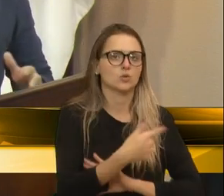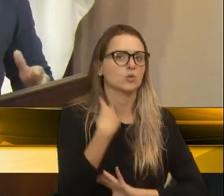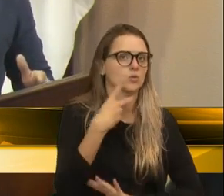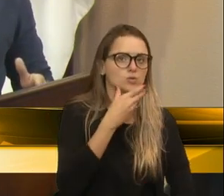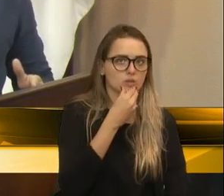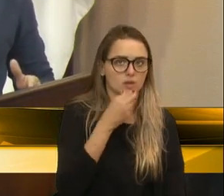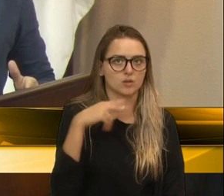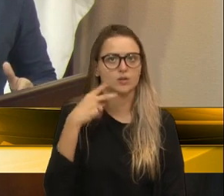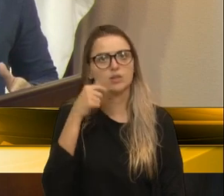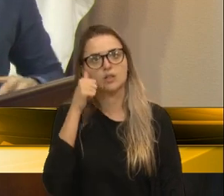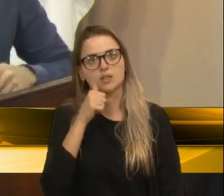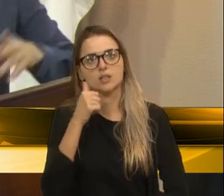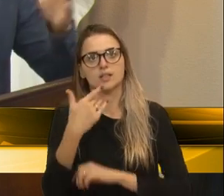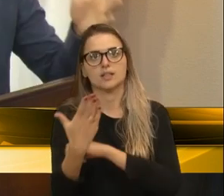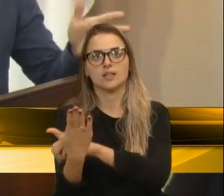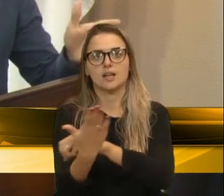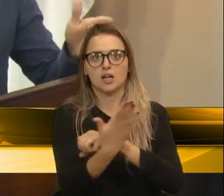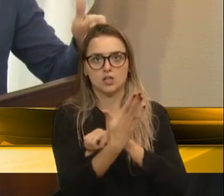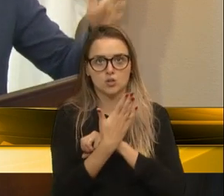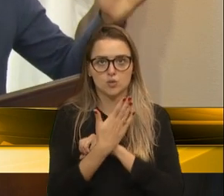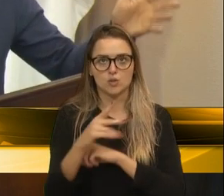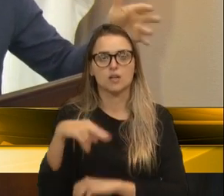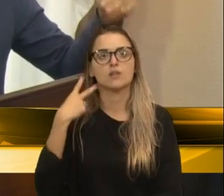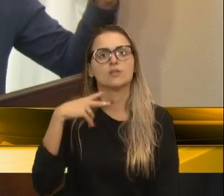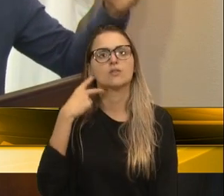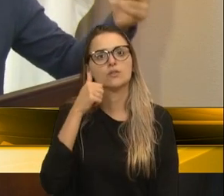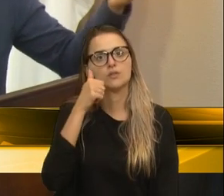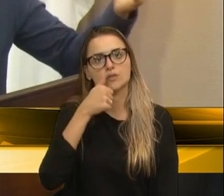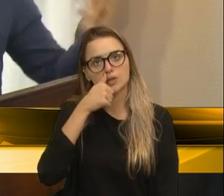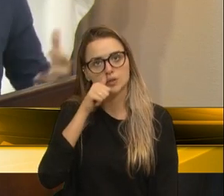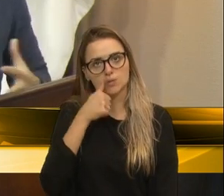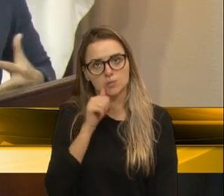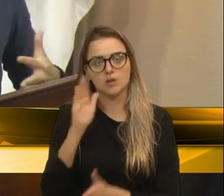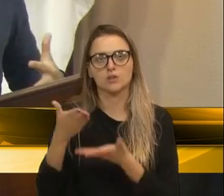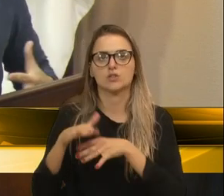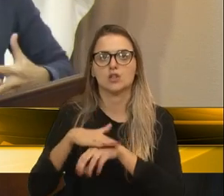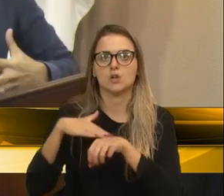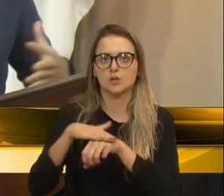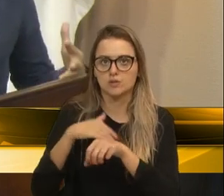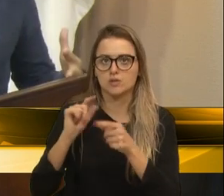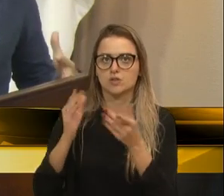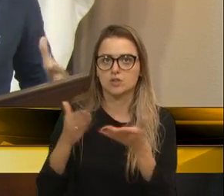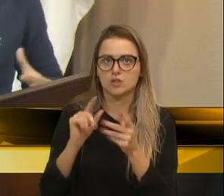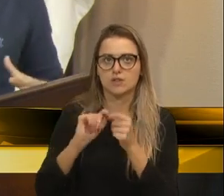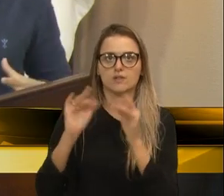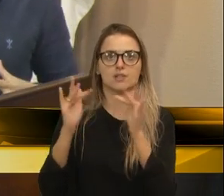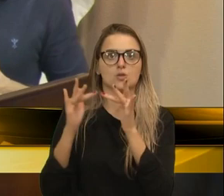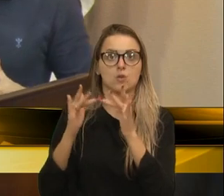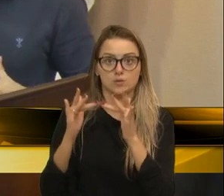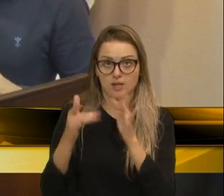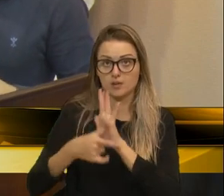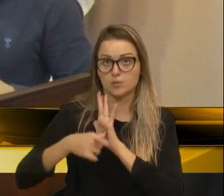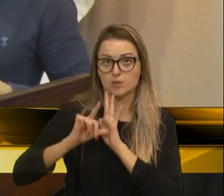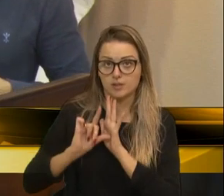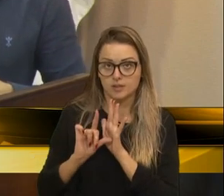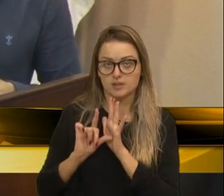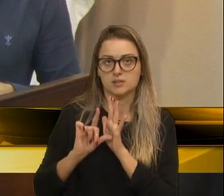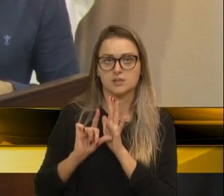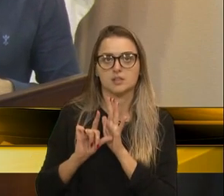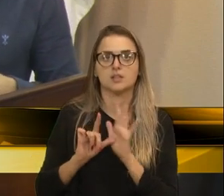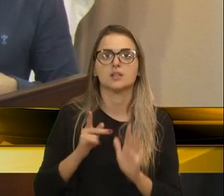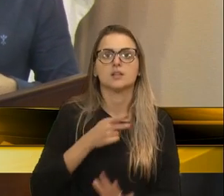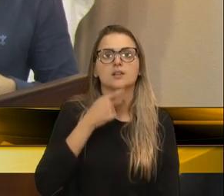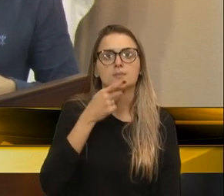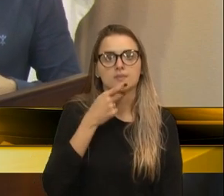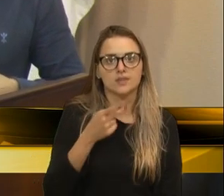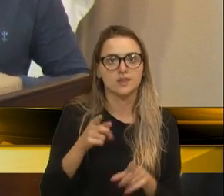que auxiliaram, a vereadora Paula, que já tinha ido lá, já tinha conversado, ter feito esse pré-contato, foi importantíssimo. E dizer,